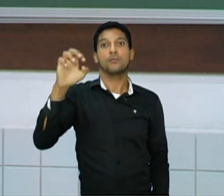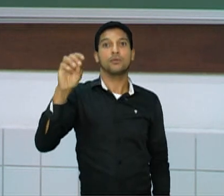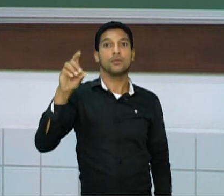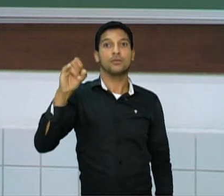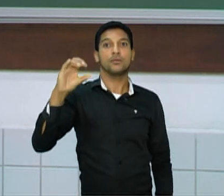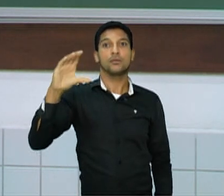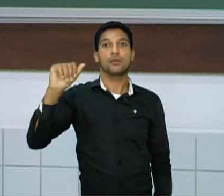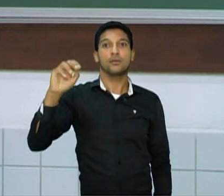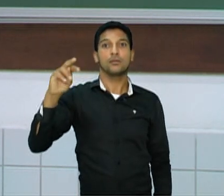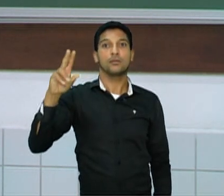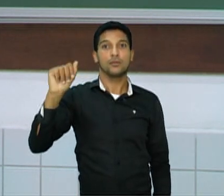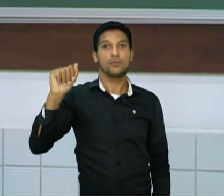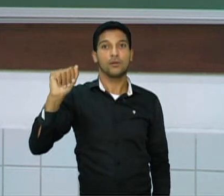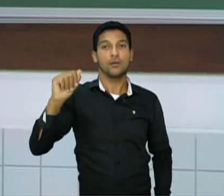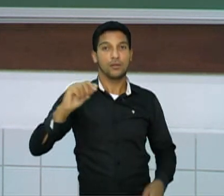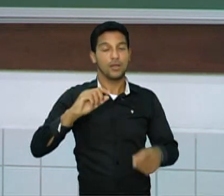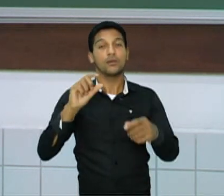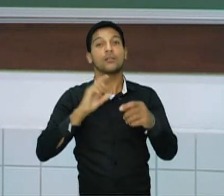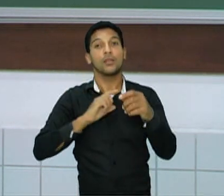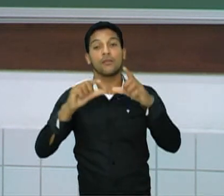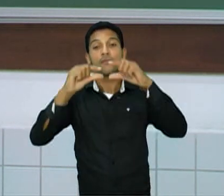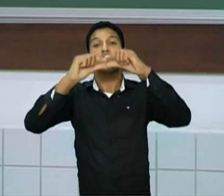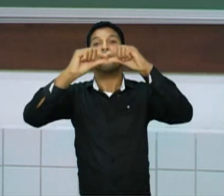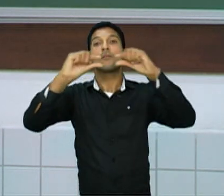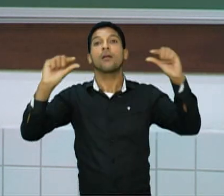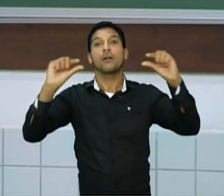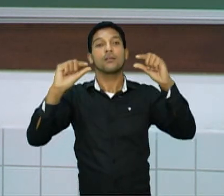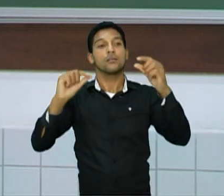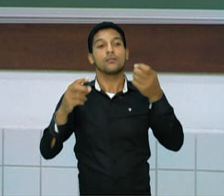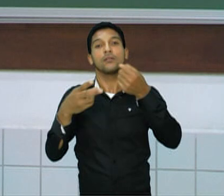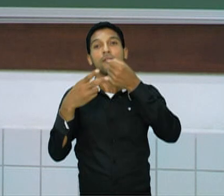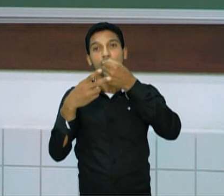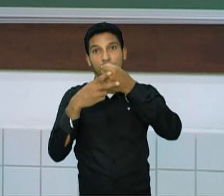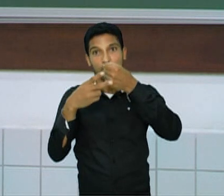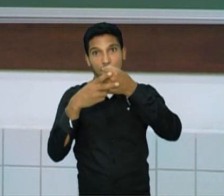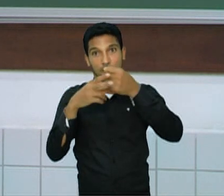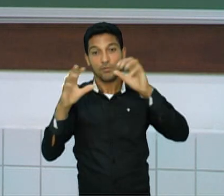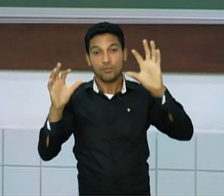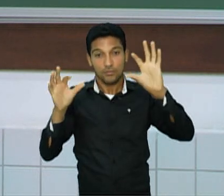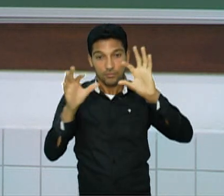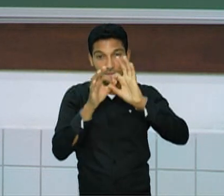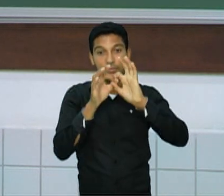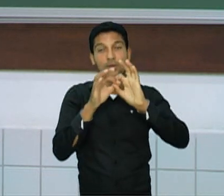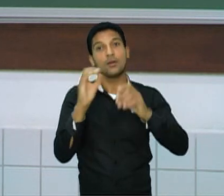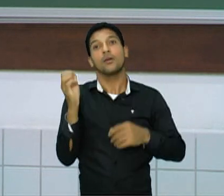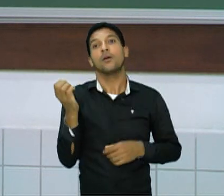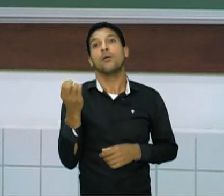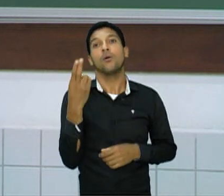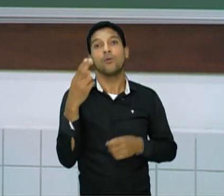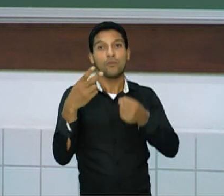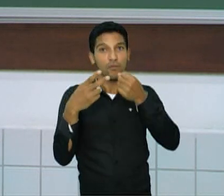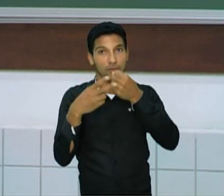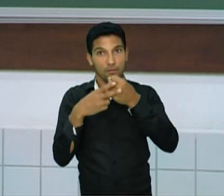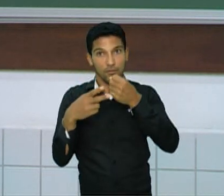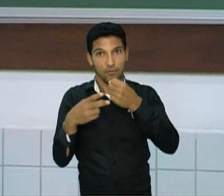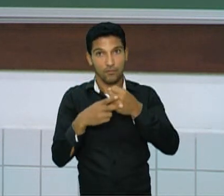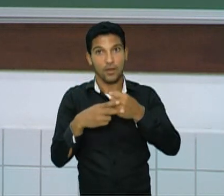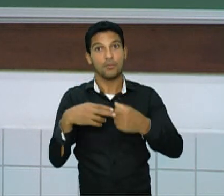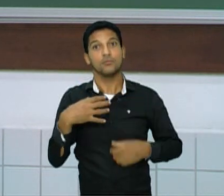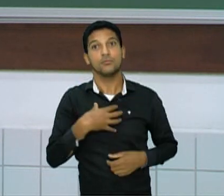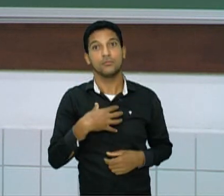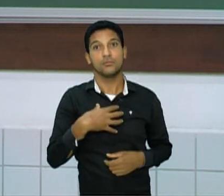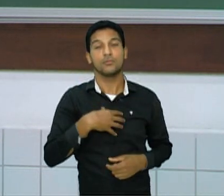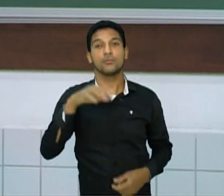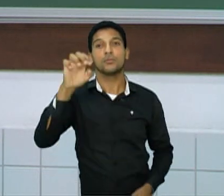vou ter um verbo de ligação, ou um verbo também chamado de verbo de estado, e vem depois do verbo de estado uma oração